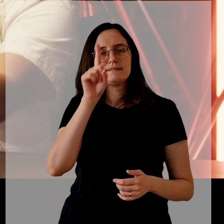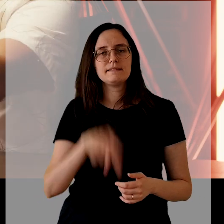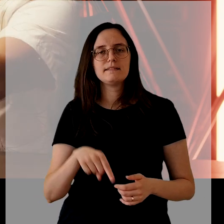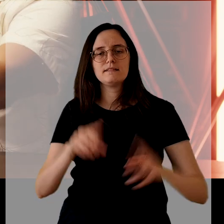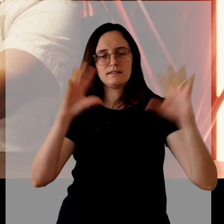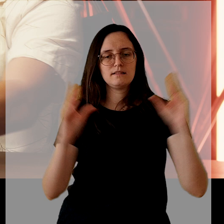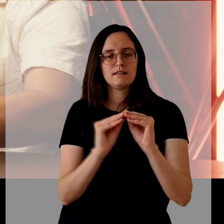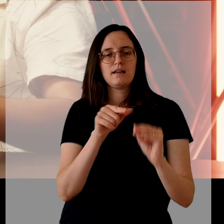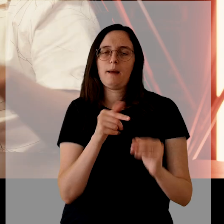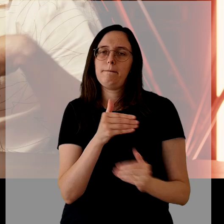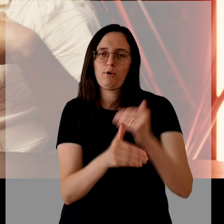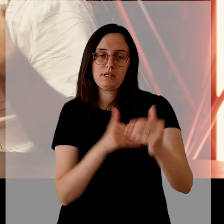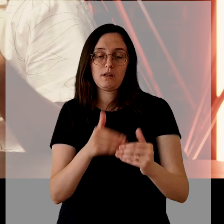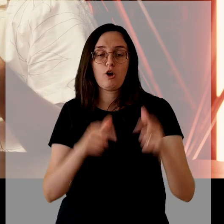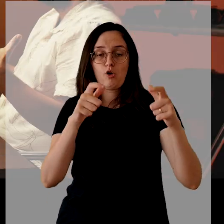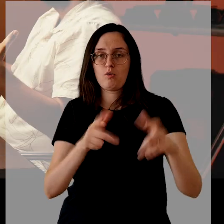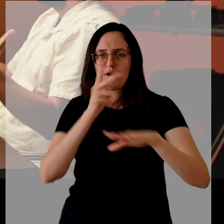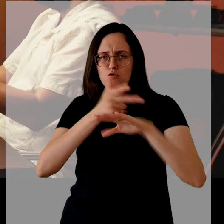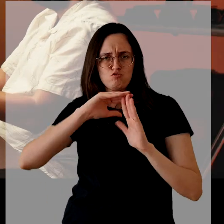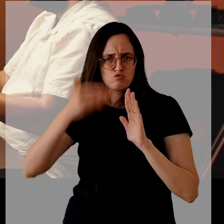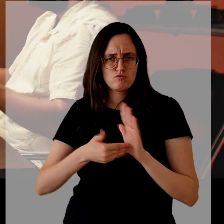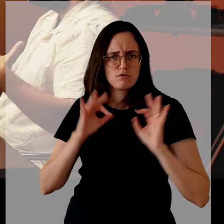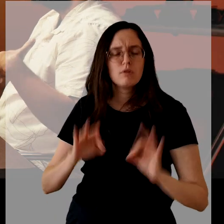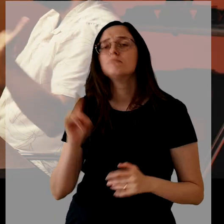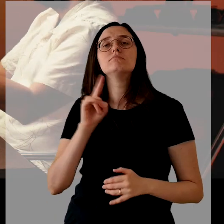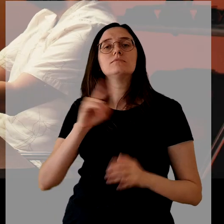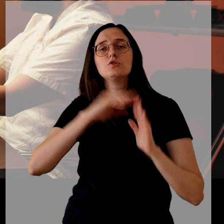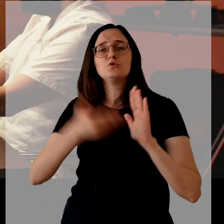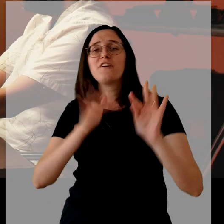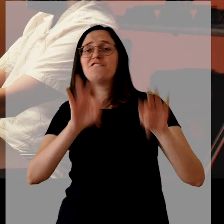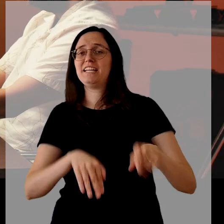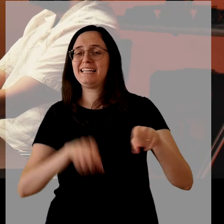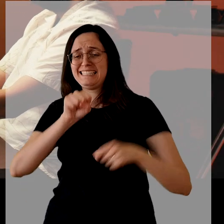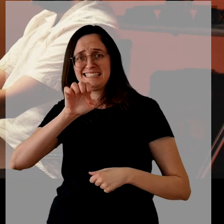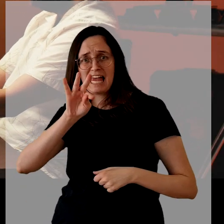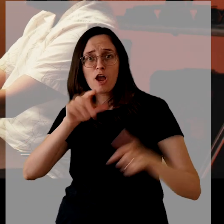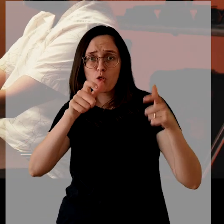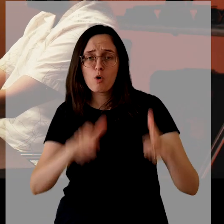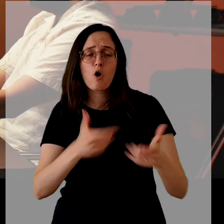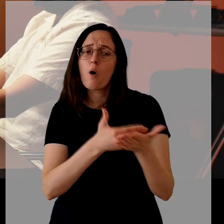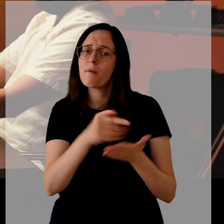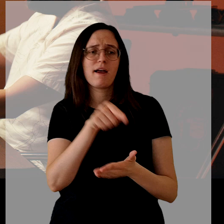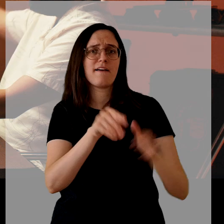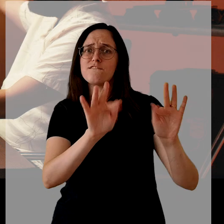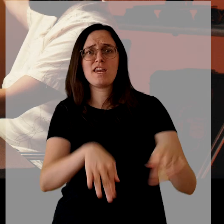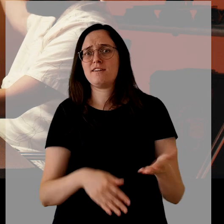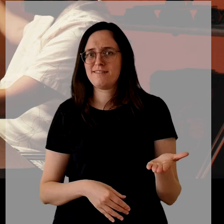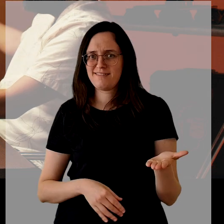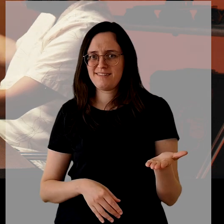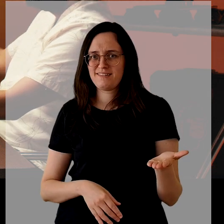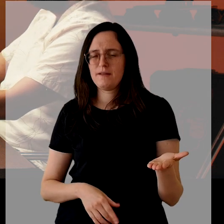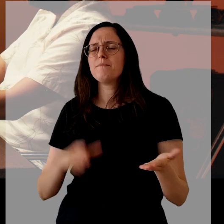uma conclusão de um processo, né? O set ele não é onde tudo começa. O set é onde tudo termina. É onde termina nesse sentido, quer dizer, depois tem